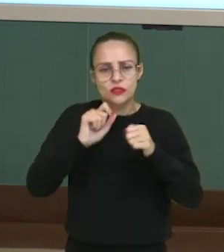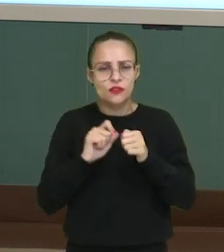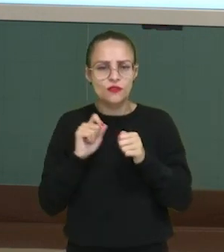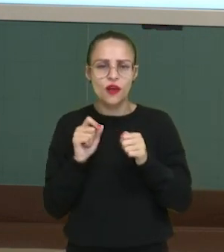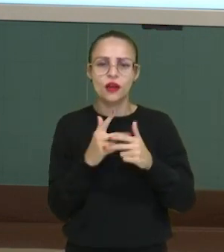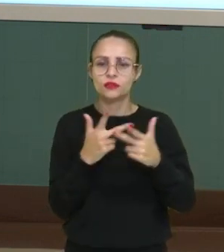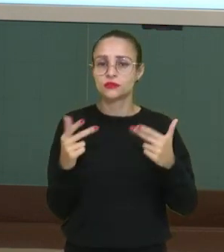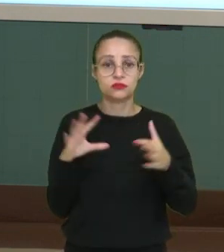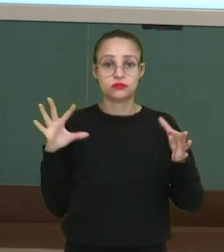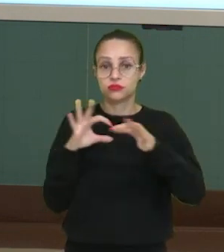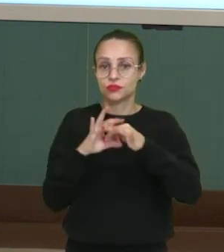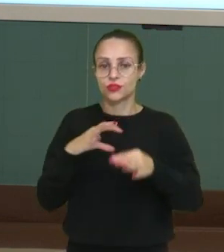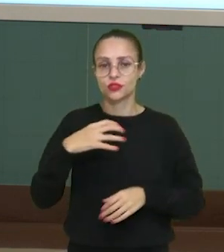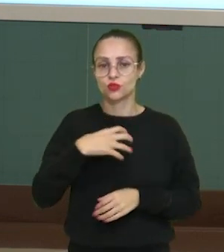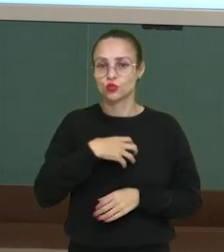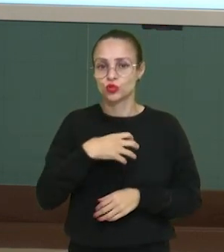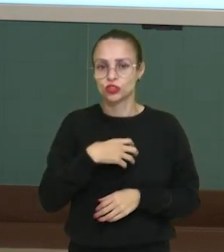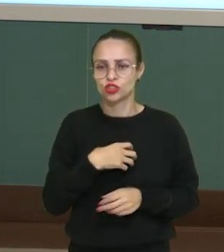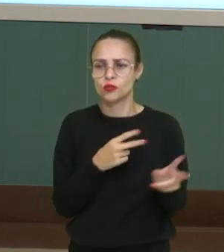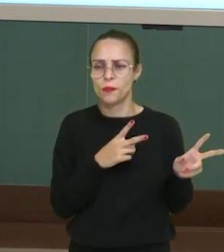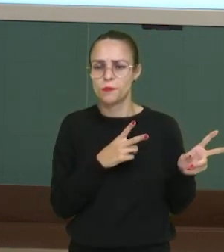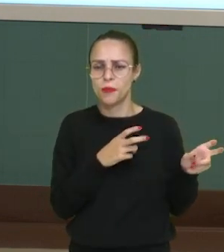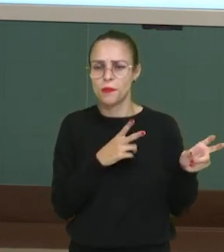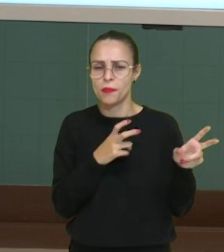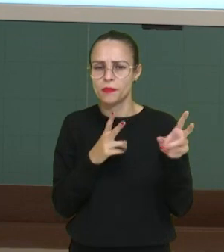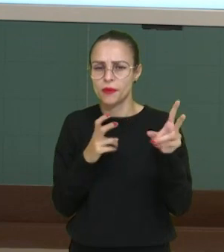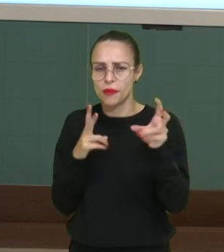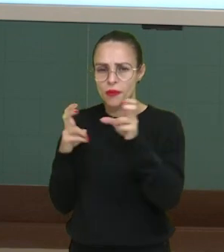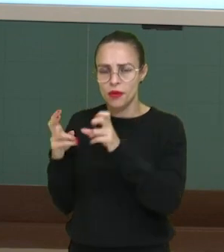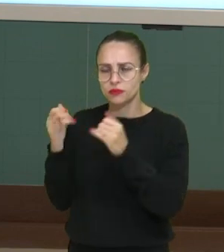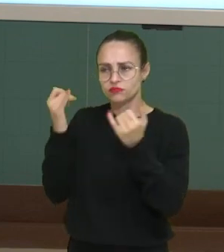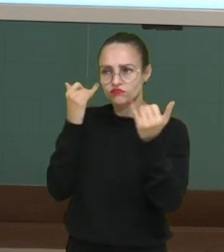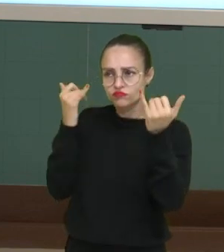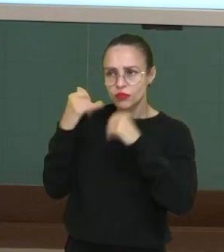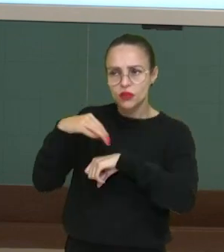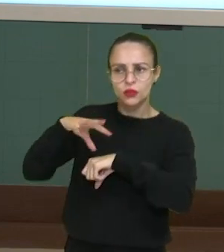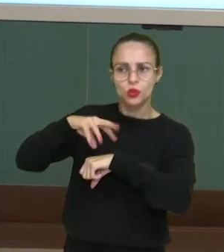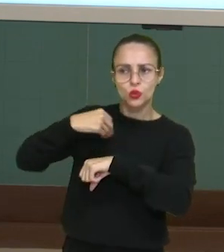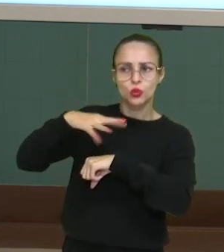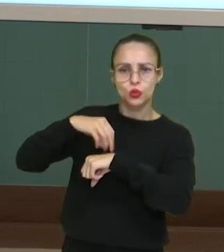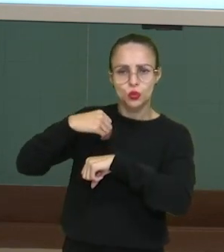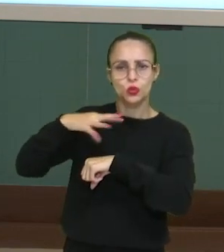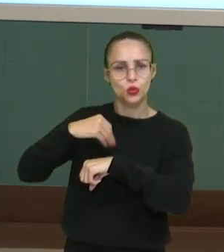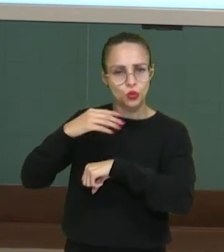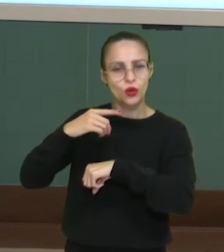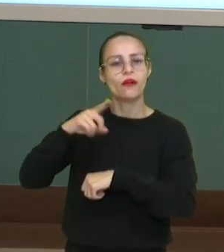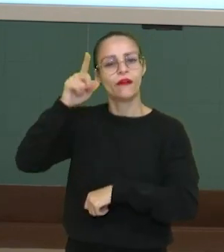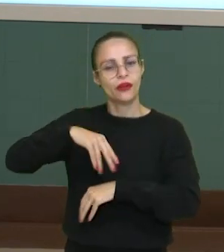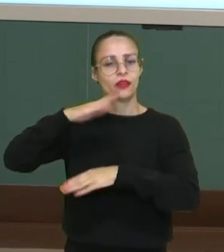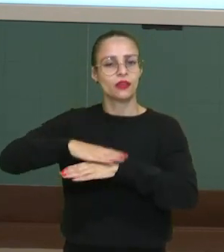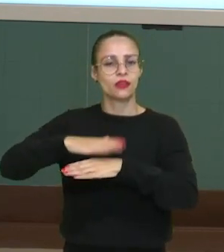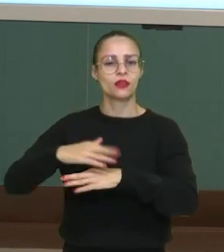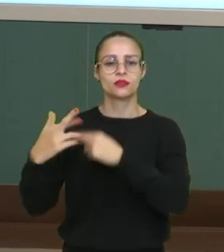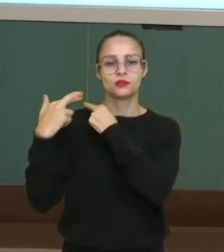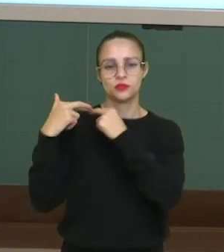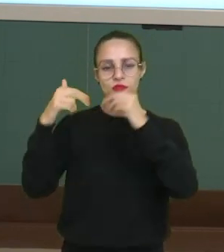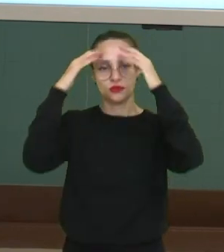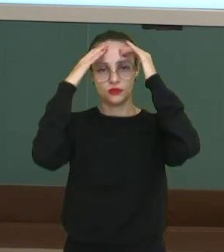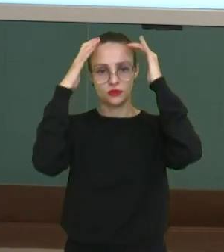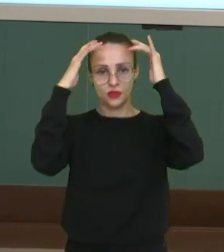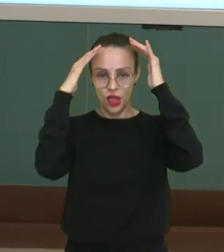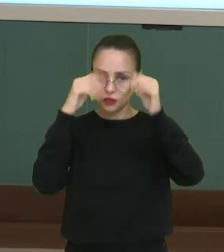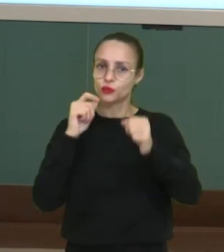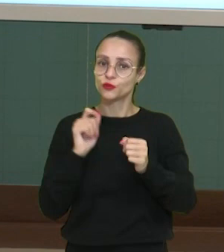têm a ver com os sentidos? Muitas informações nós recebemos no cotidiano. Nós vamos processar